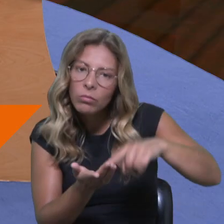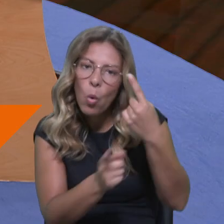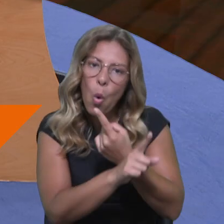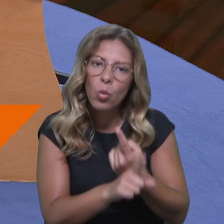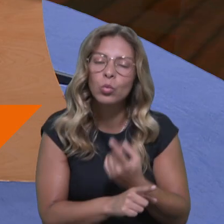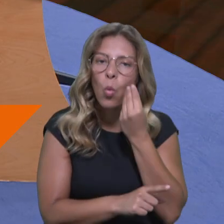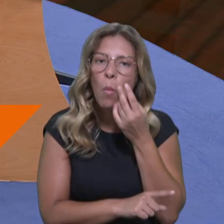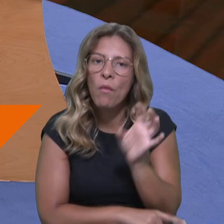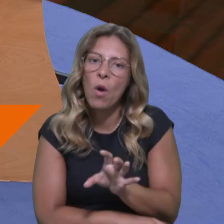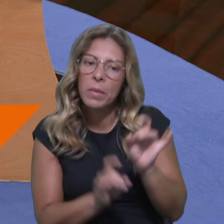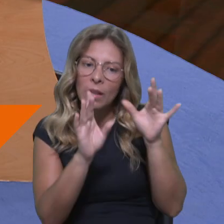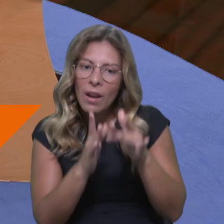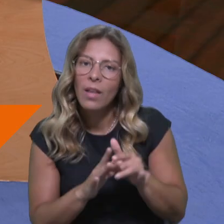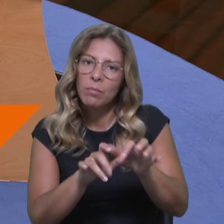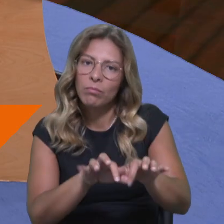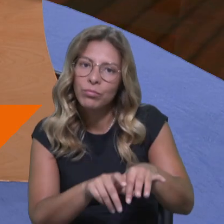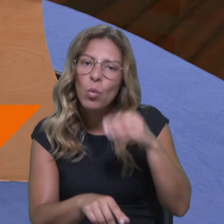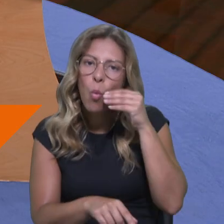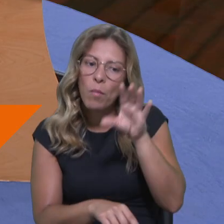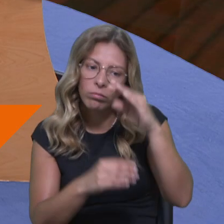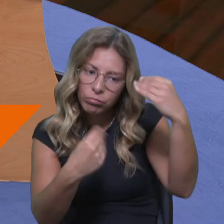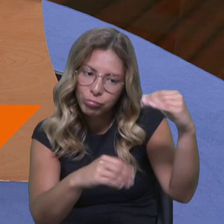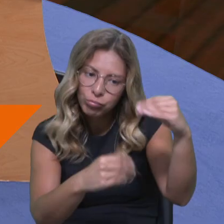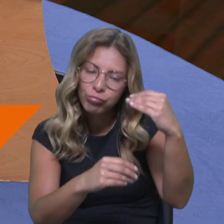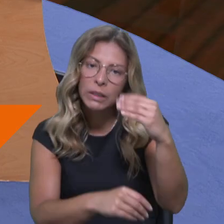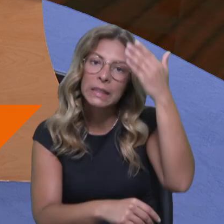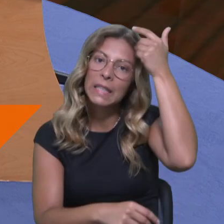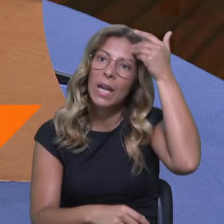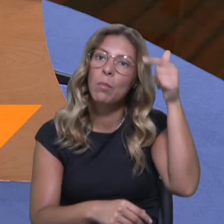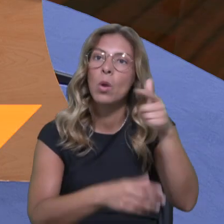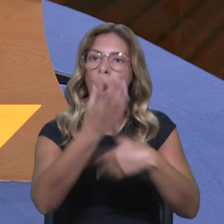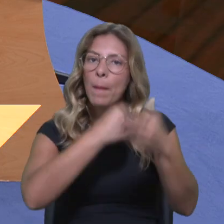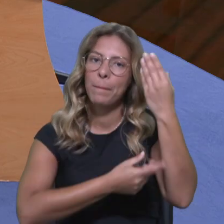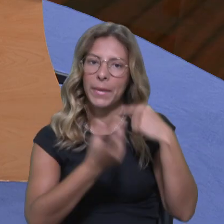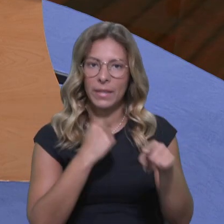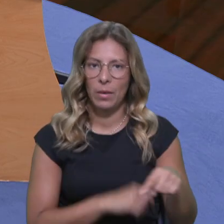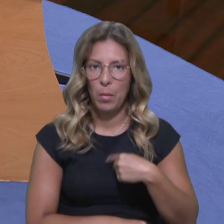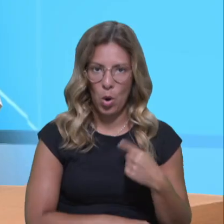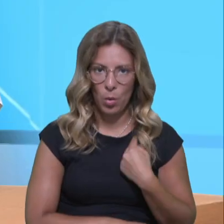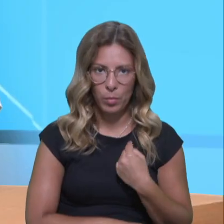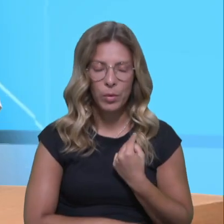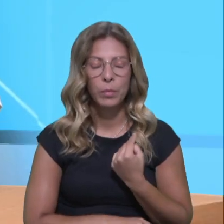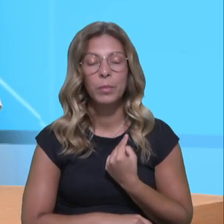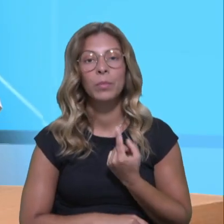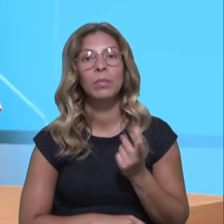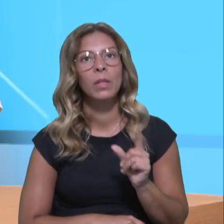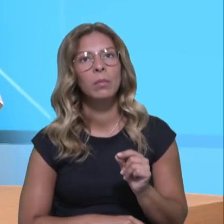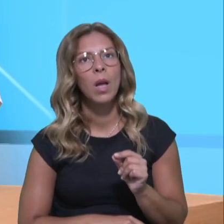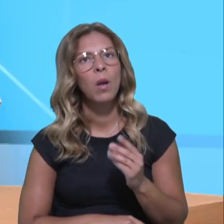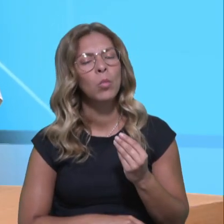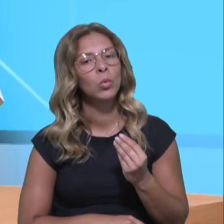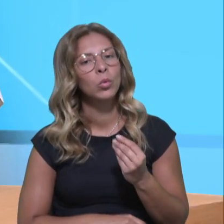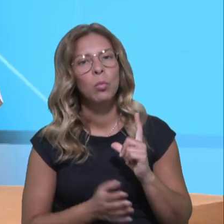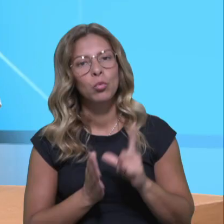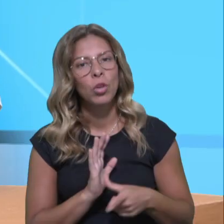que são mais elementares para quebrar esse isolamento. E creio que são múltiplas as iniciativas